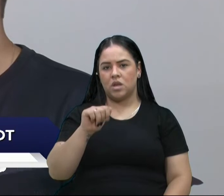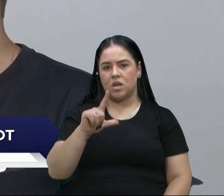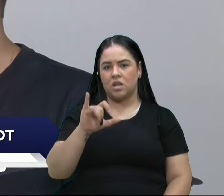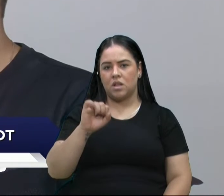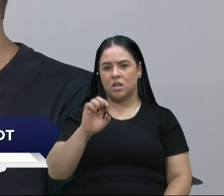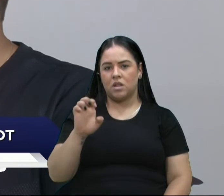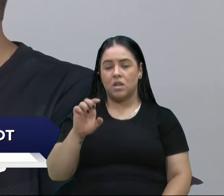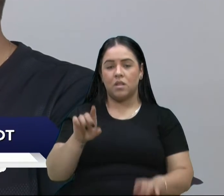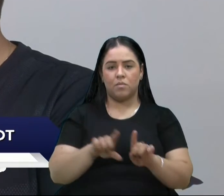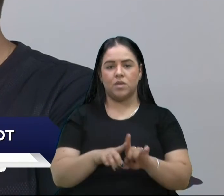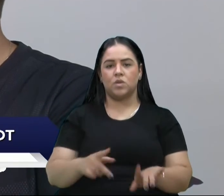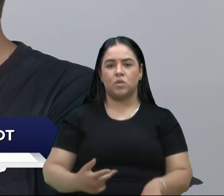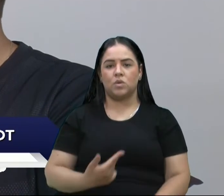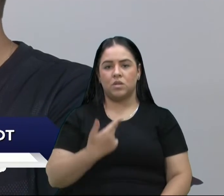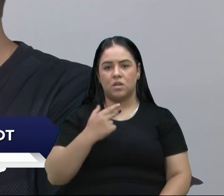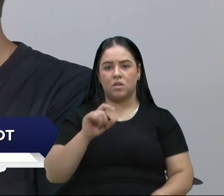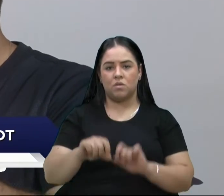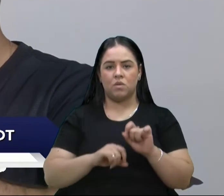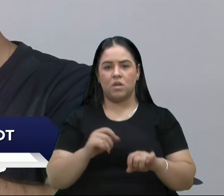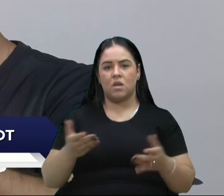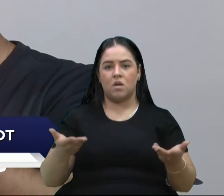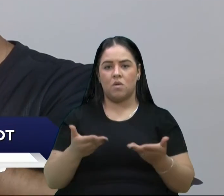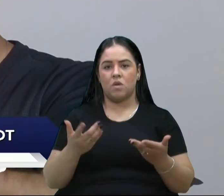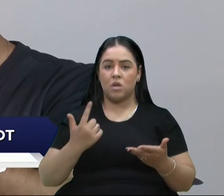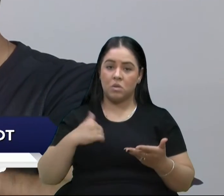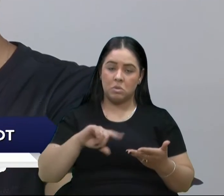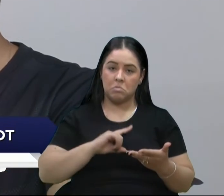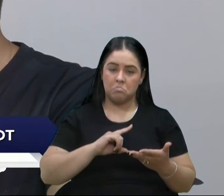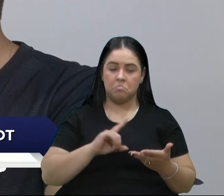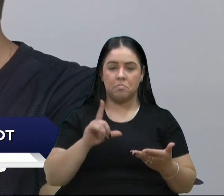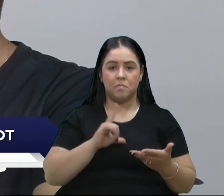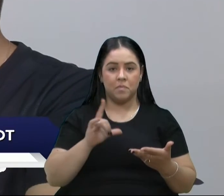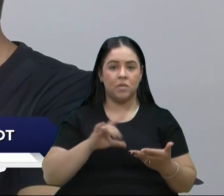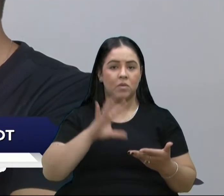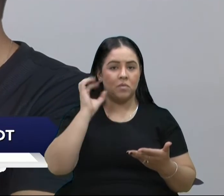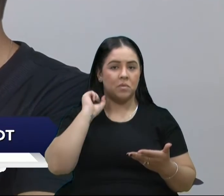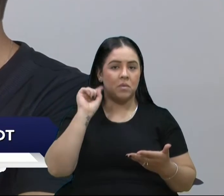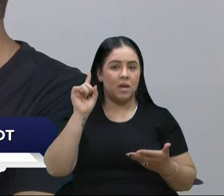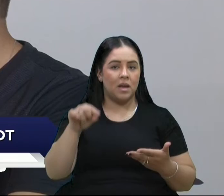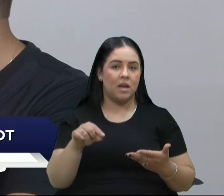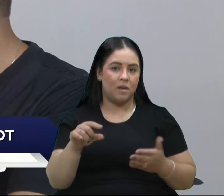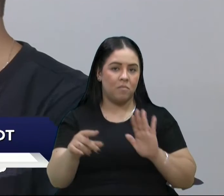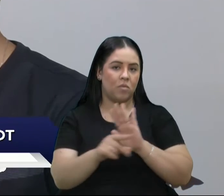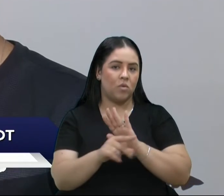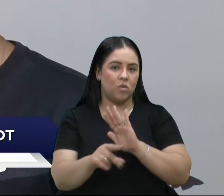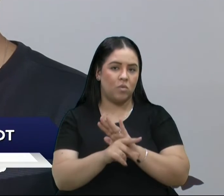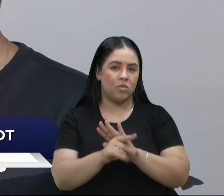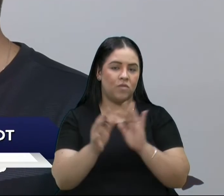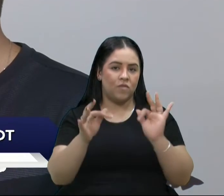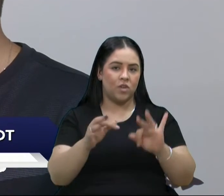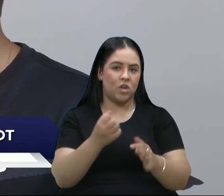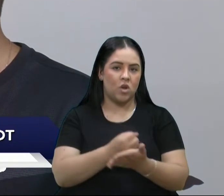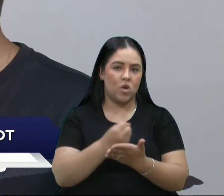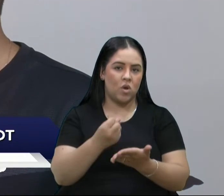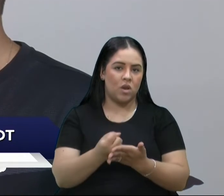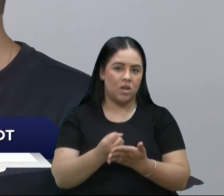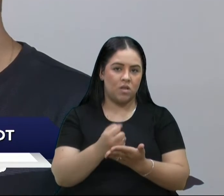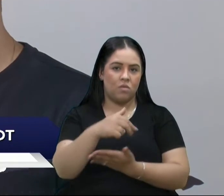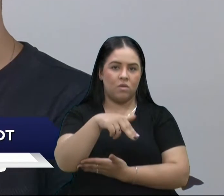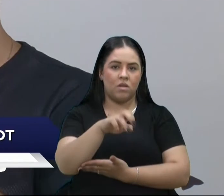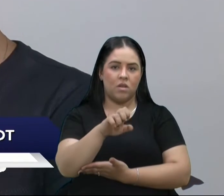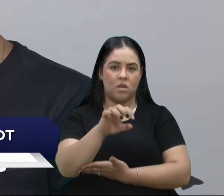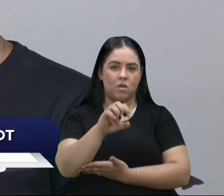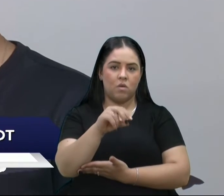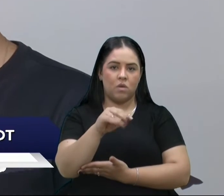também. E agora o que a gente também está ouvindo é a questão de encerrar o contrato neonatal.